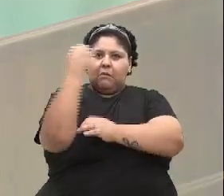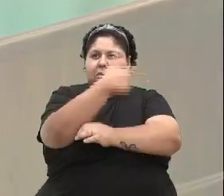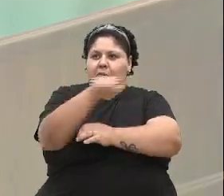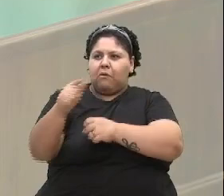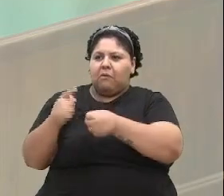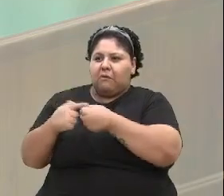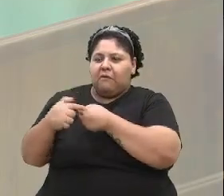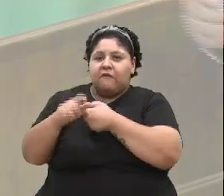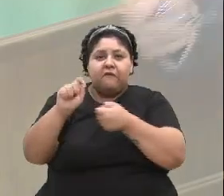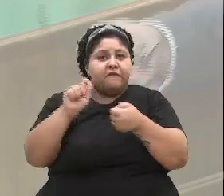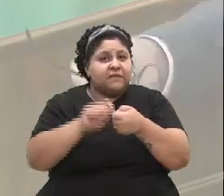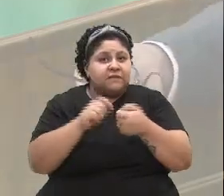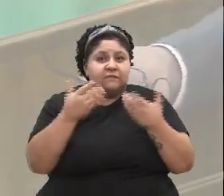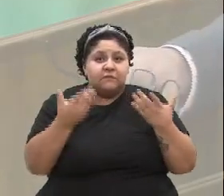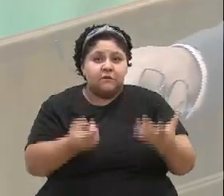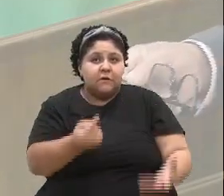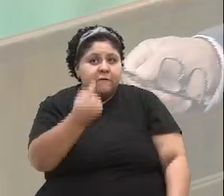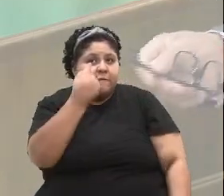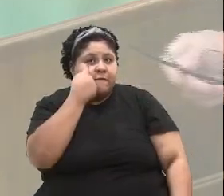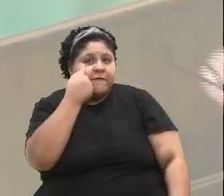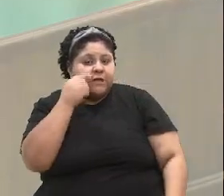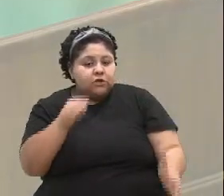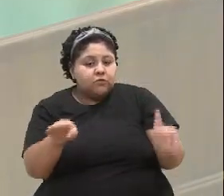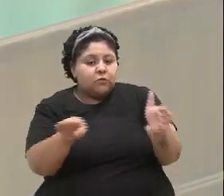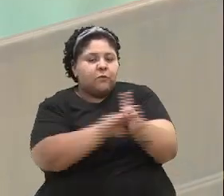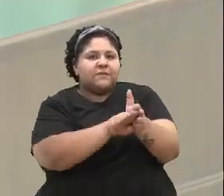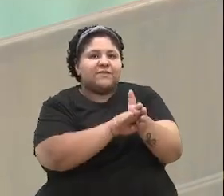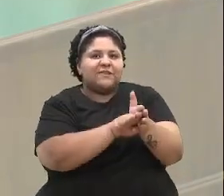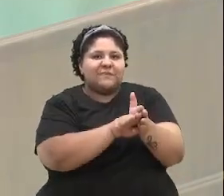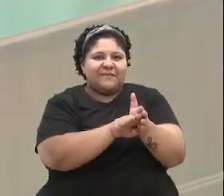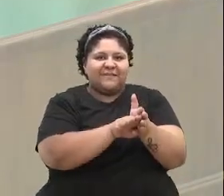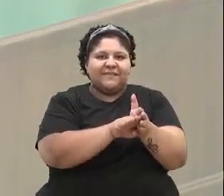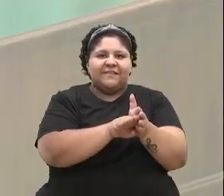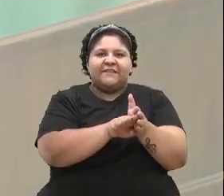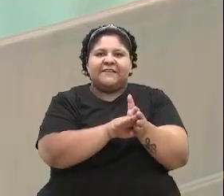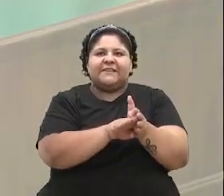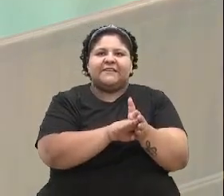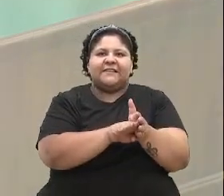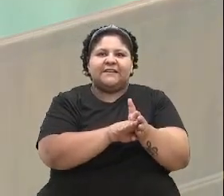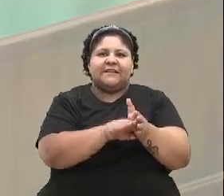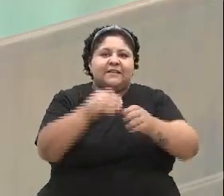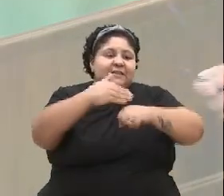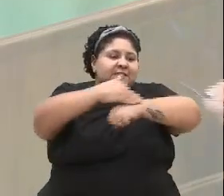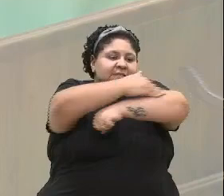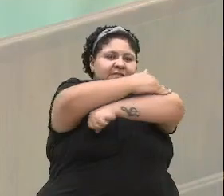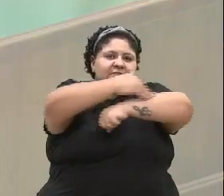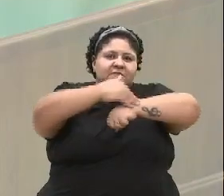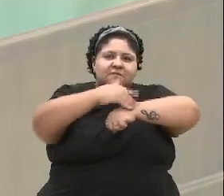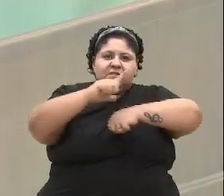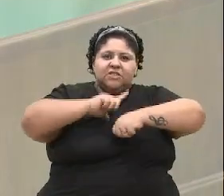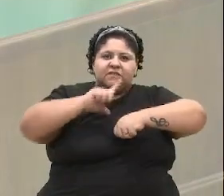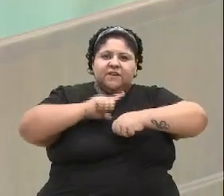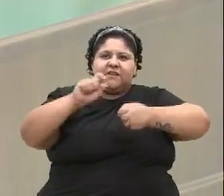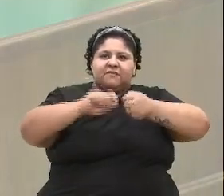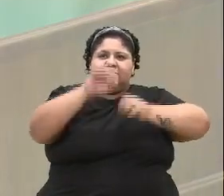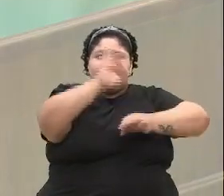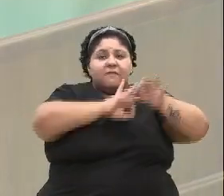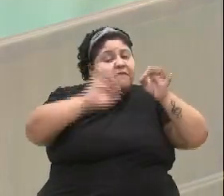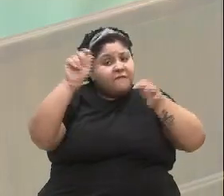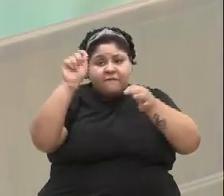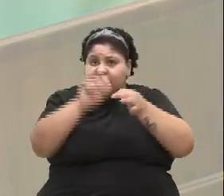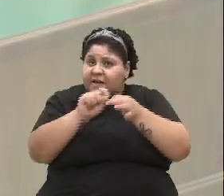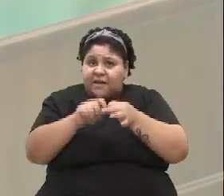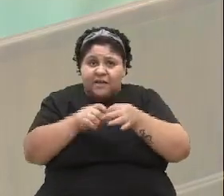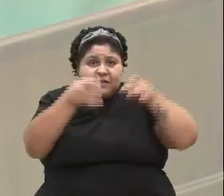cidades estão fazendo assim deixa o estacionamento sem pavimentar e tiver que fazer alguma adequação se faz e não